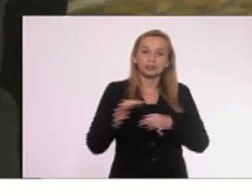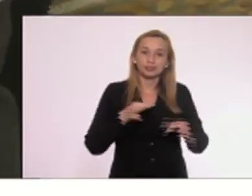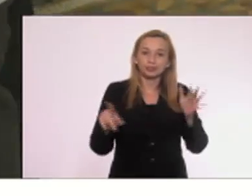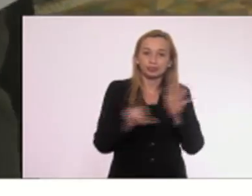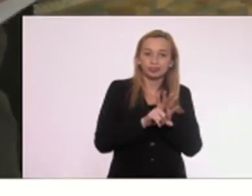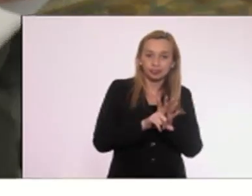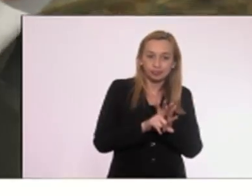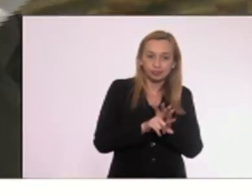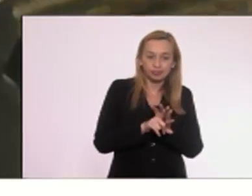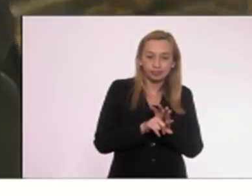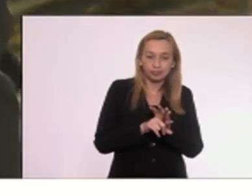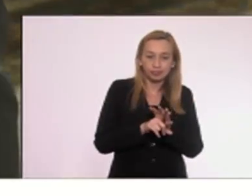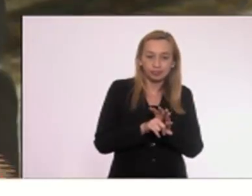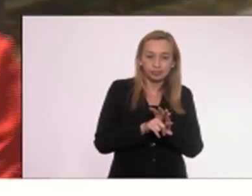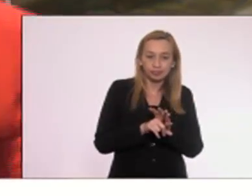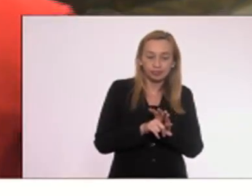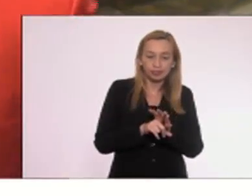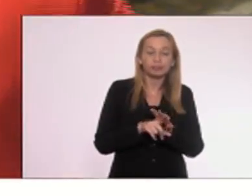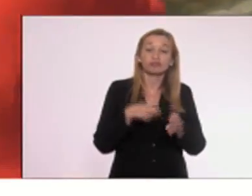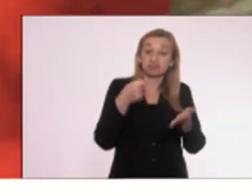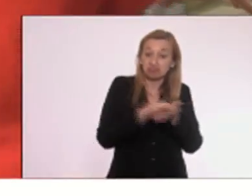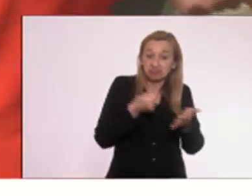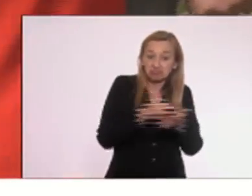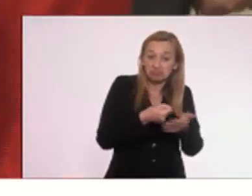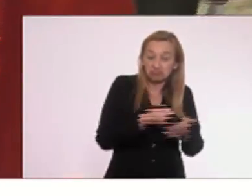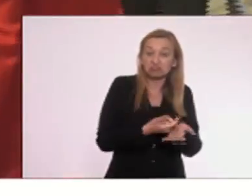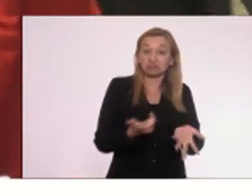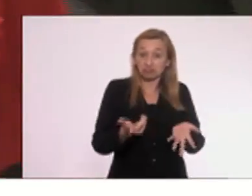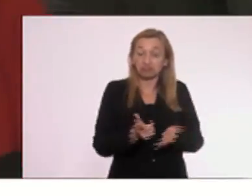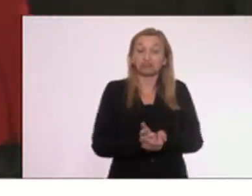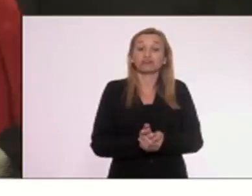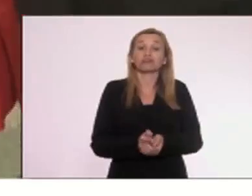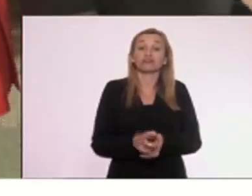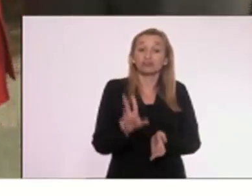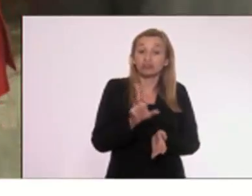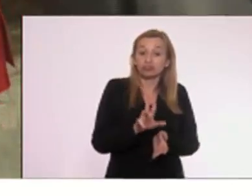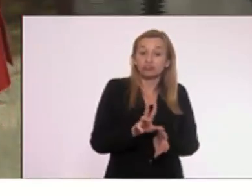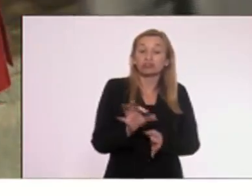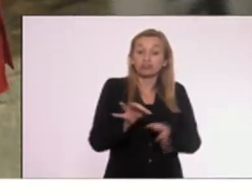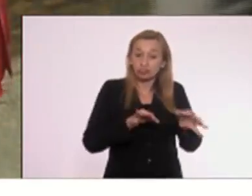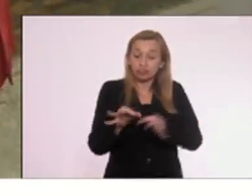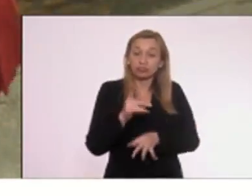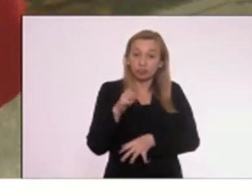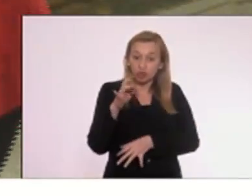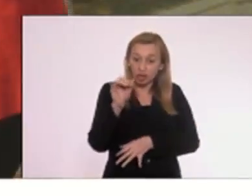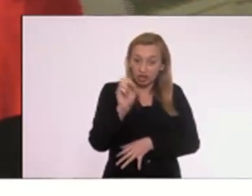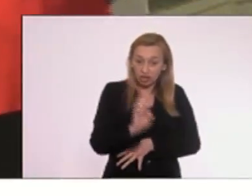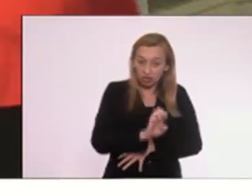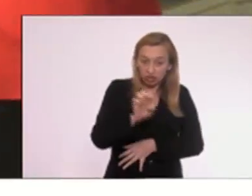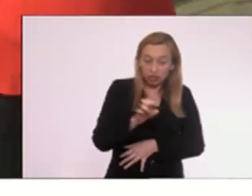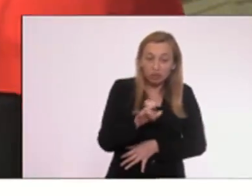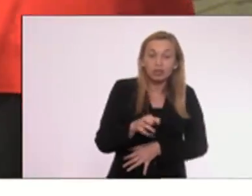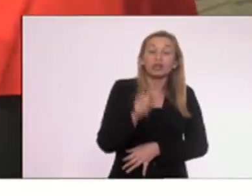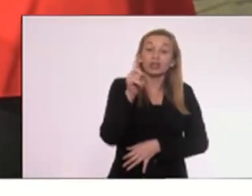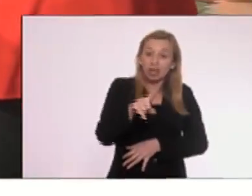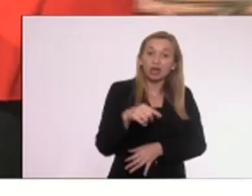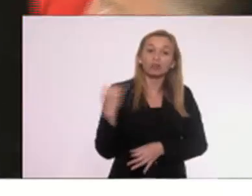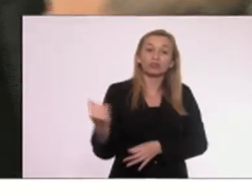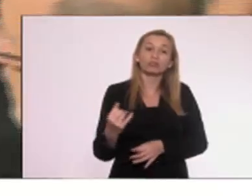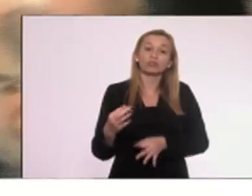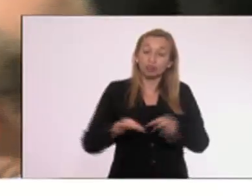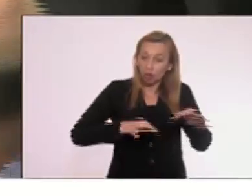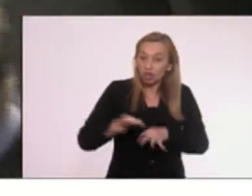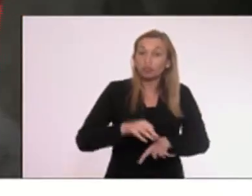lei que torna obrigatório e permanente o programa do PROERD, que é um projeto, que é um